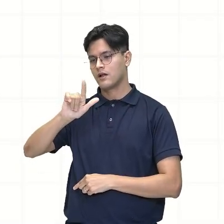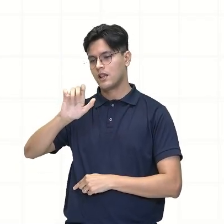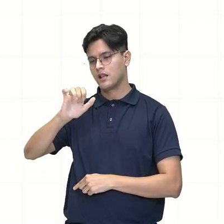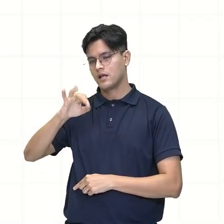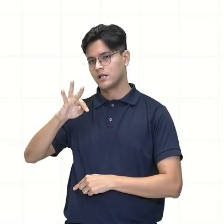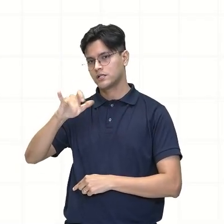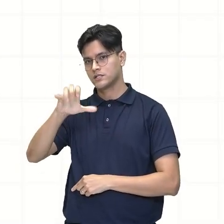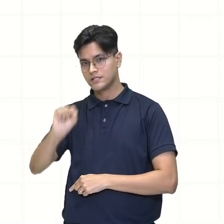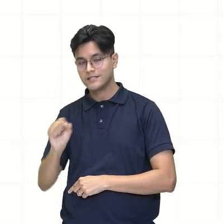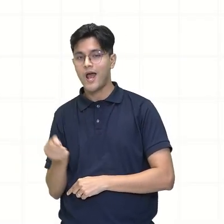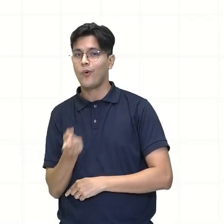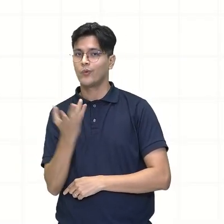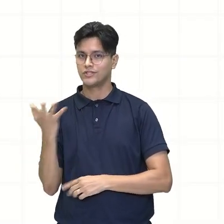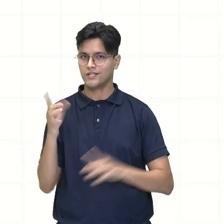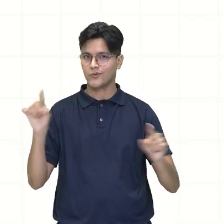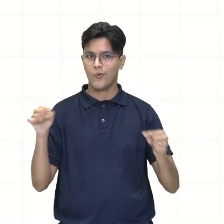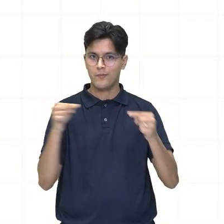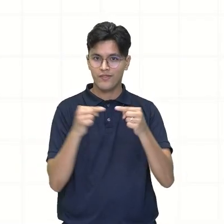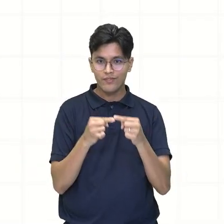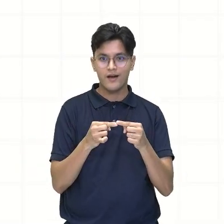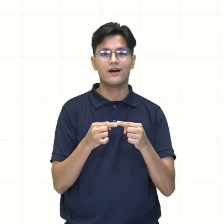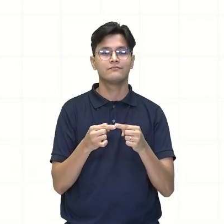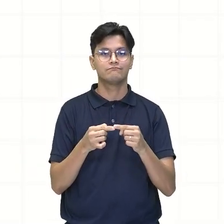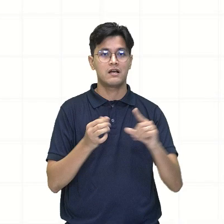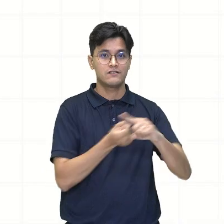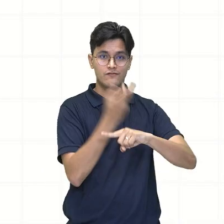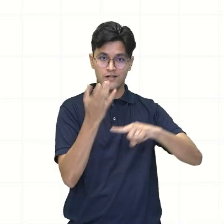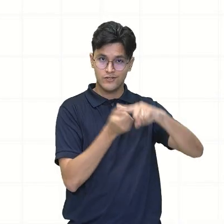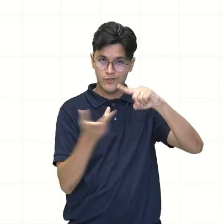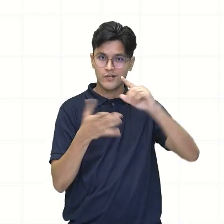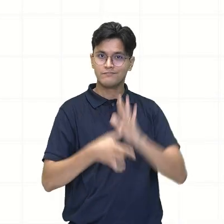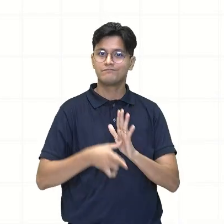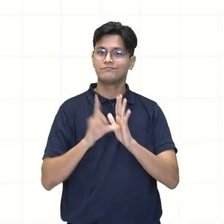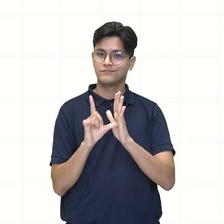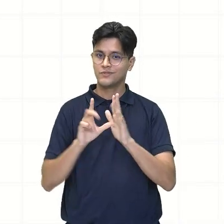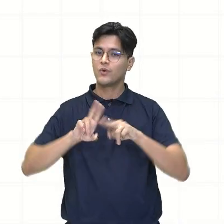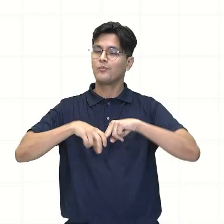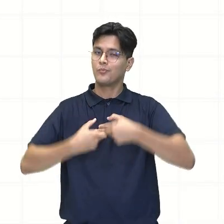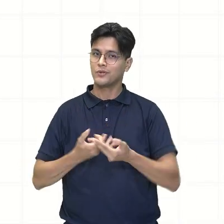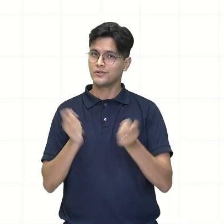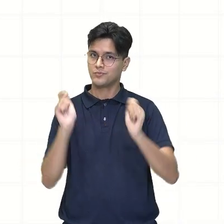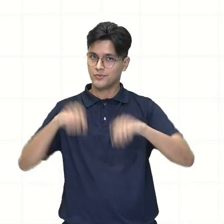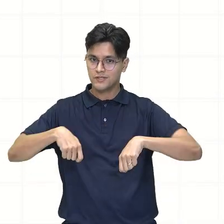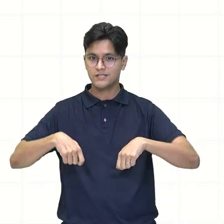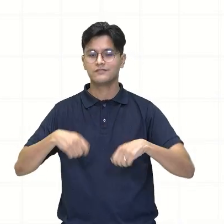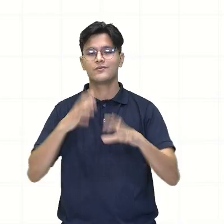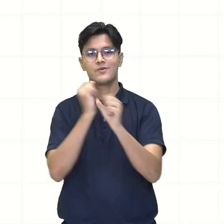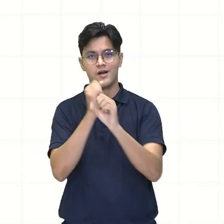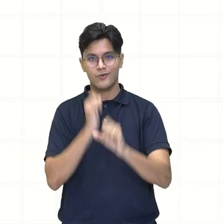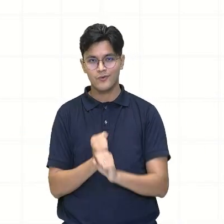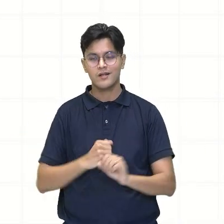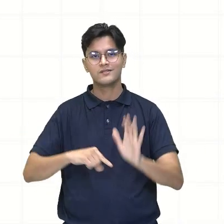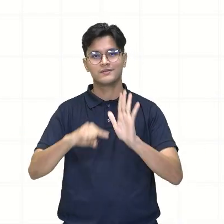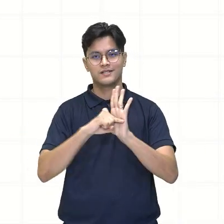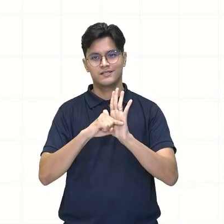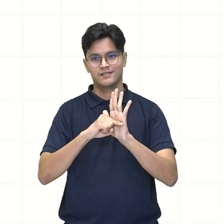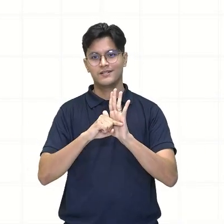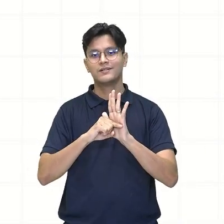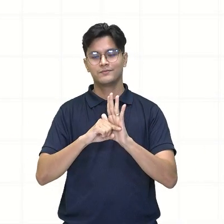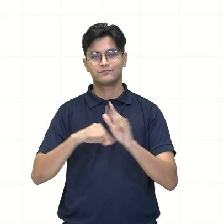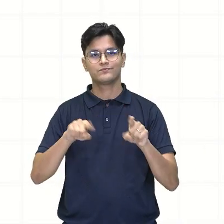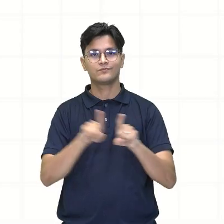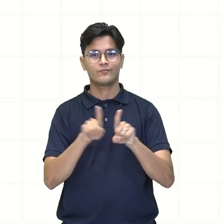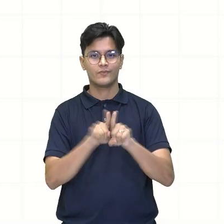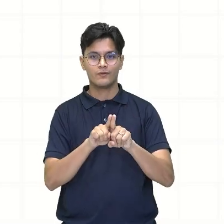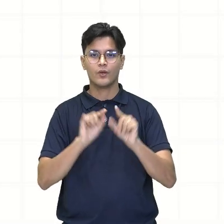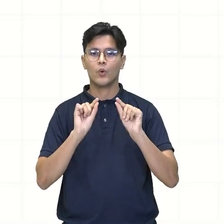aqui, olha só, originais, né? Por isso que a gente pode fazer isso e fazer a subtração e obter